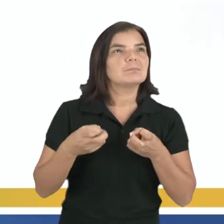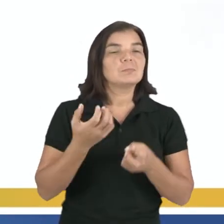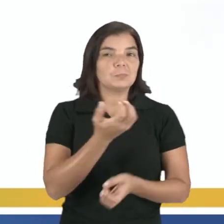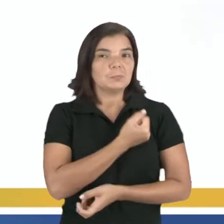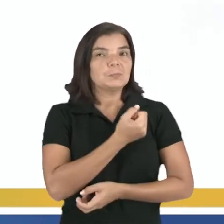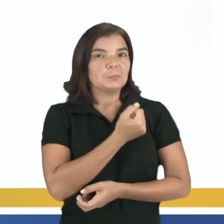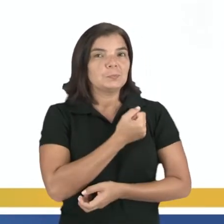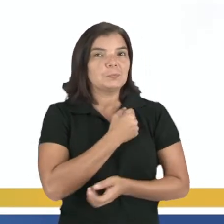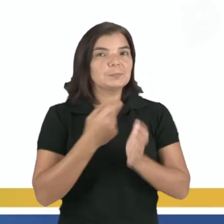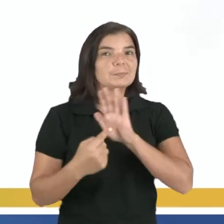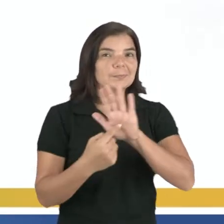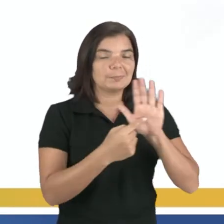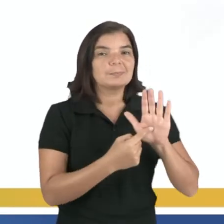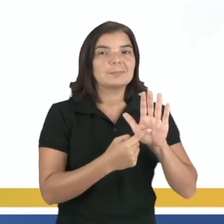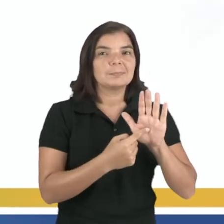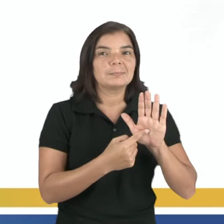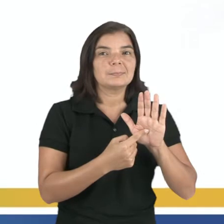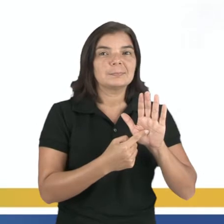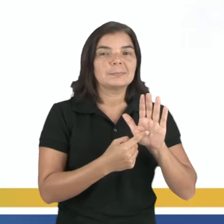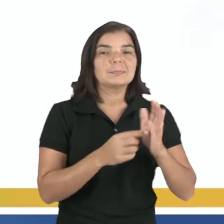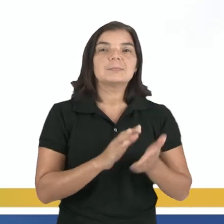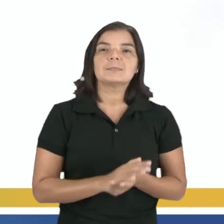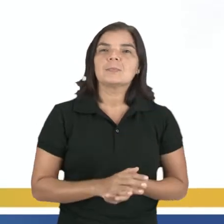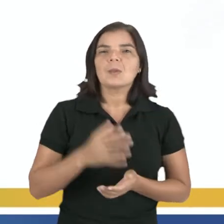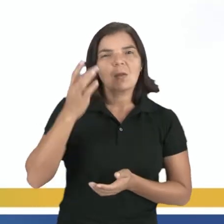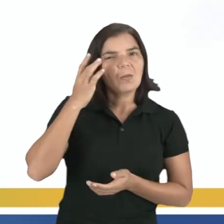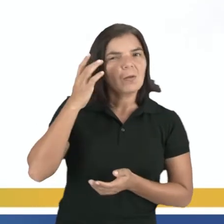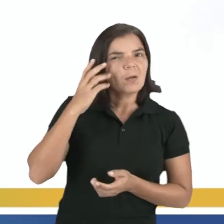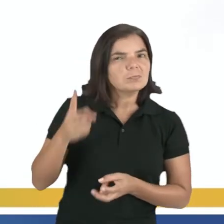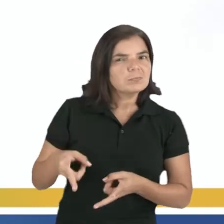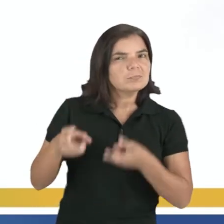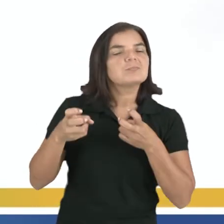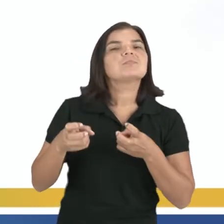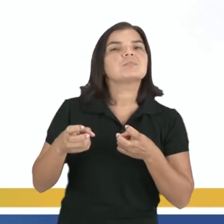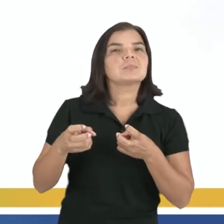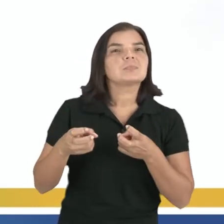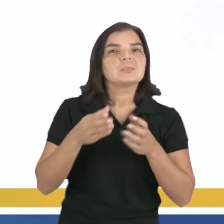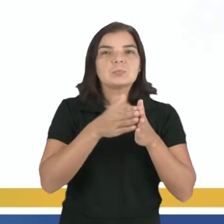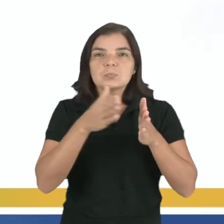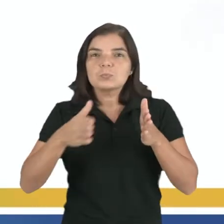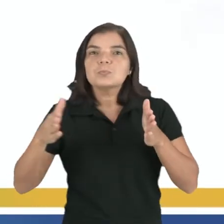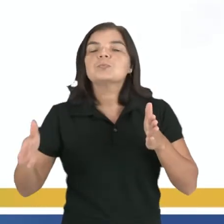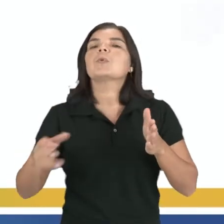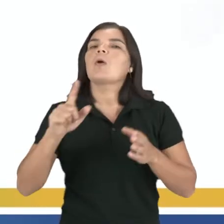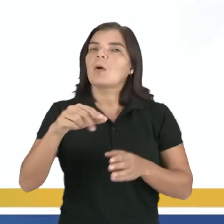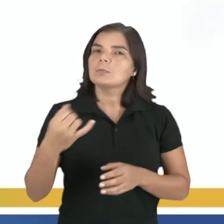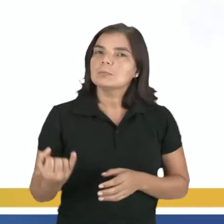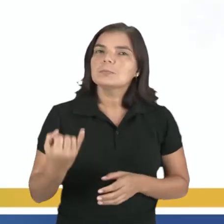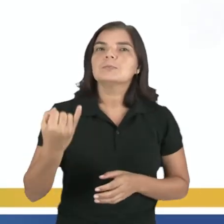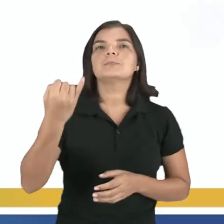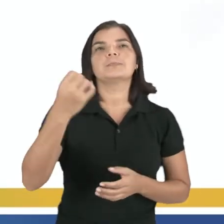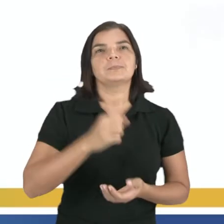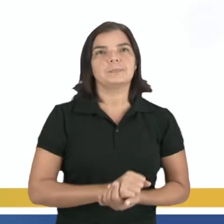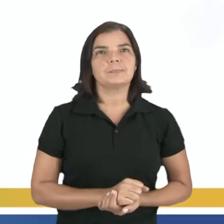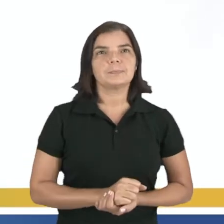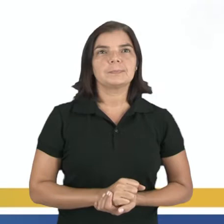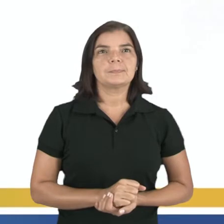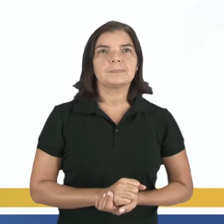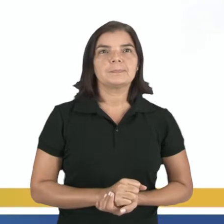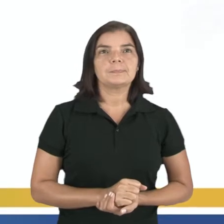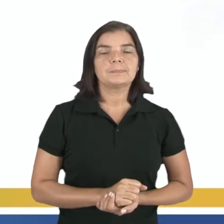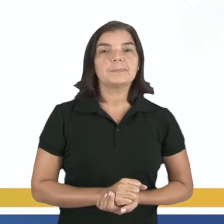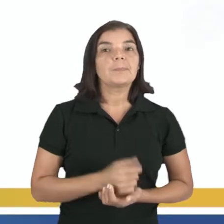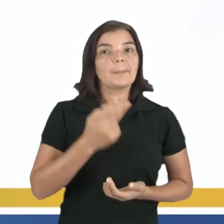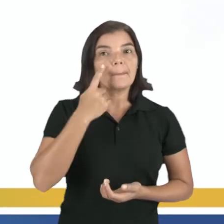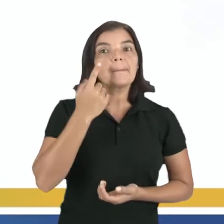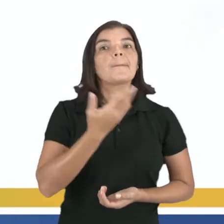números apresentados até aqui? Será que você observou? Tem um padrão aí que é um padrão muito importante. Os nossos colegas